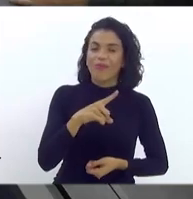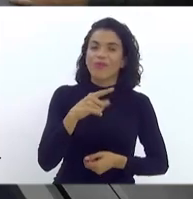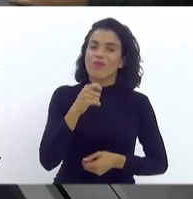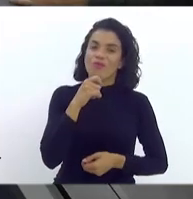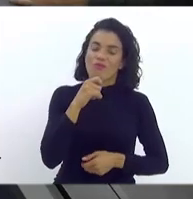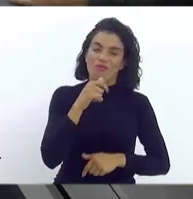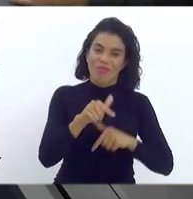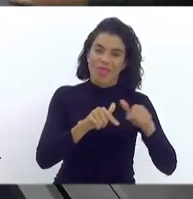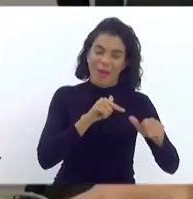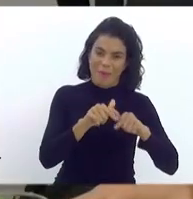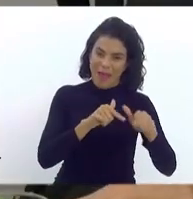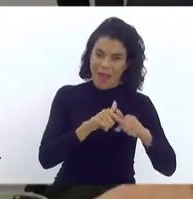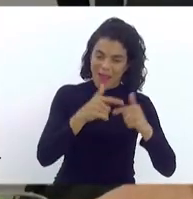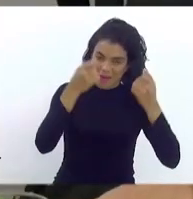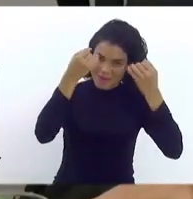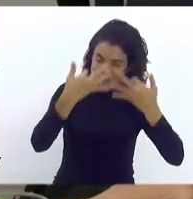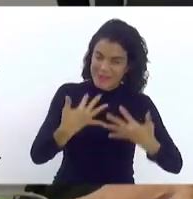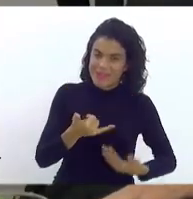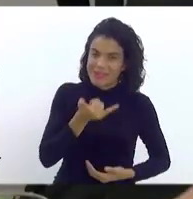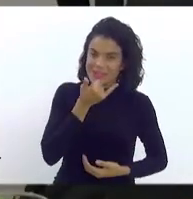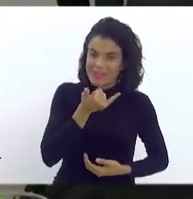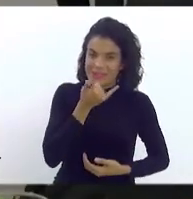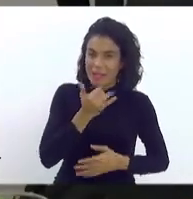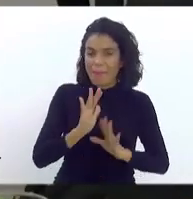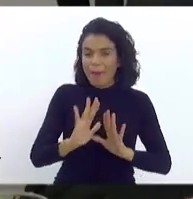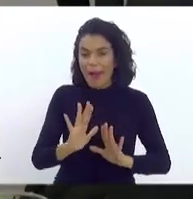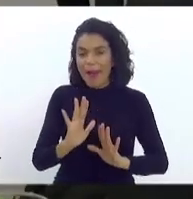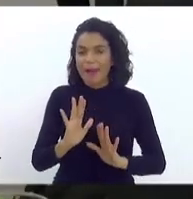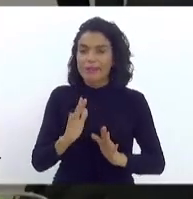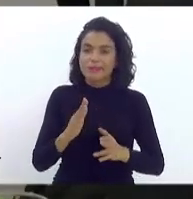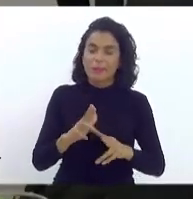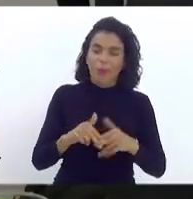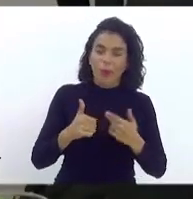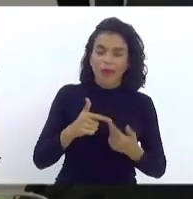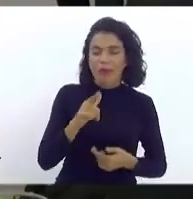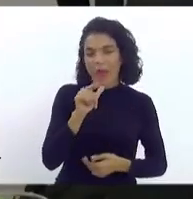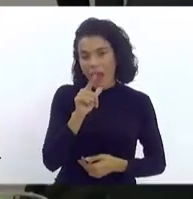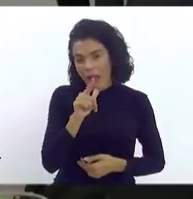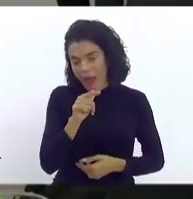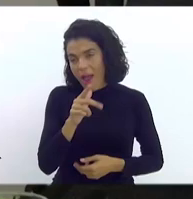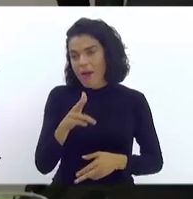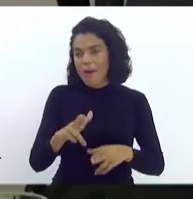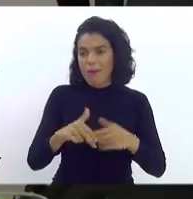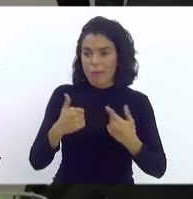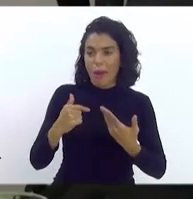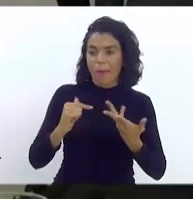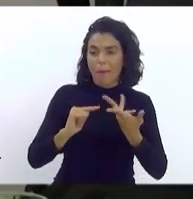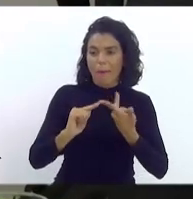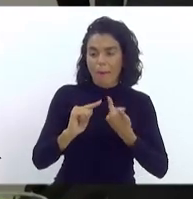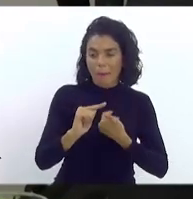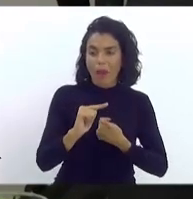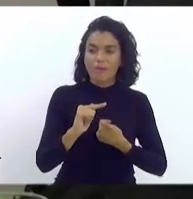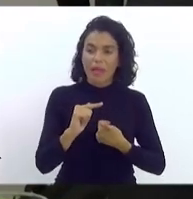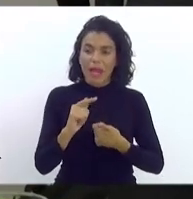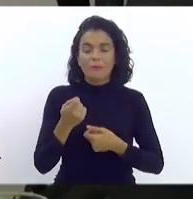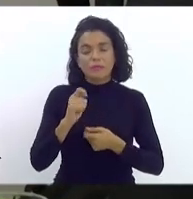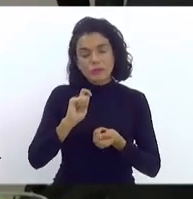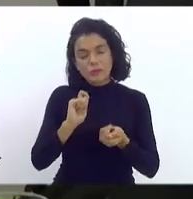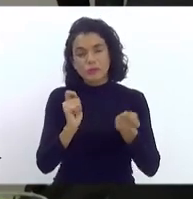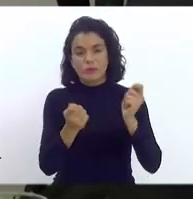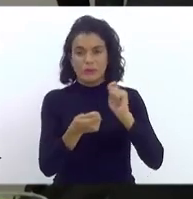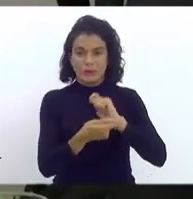poder justificar, mas acredito também que o fato de entrada de águas, toda essa reformulação que teve que ter a Genersa, ela teve que se adaptar